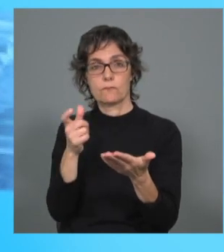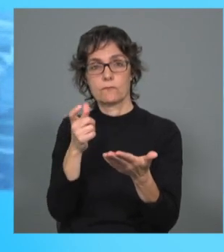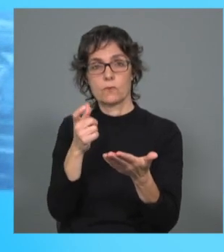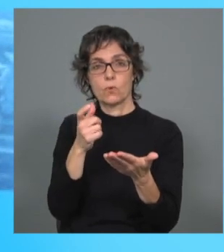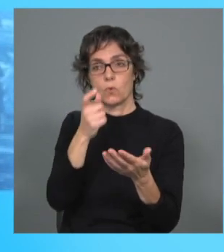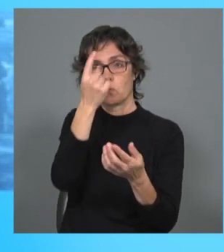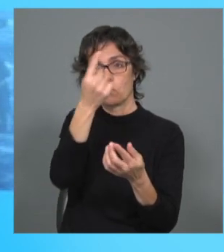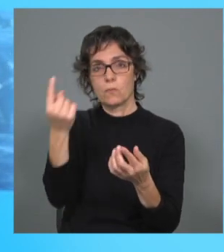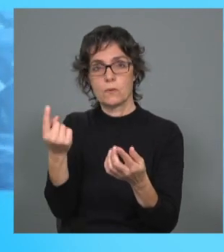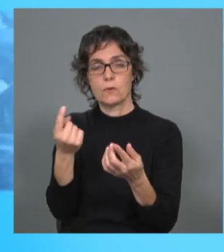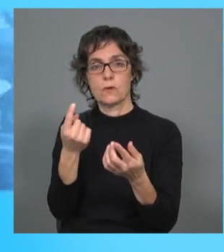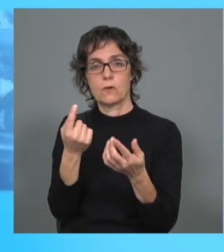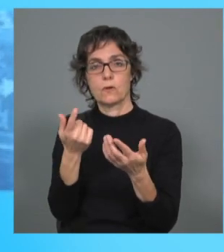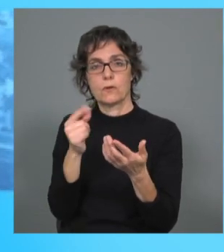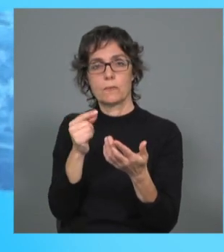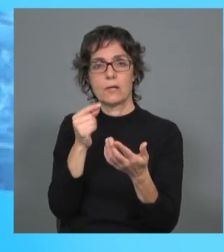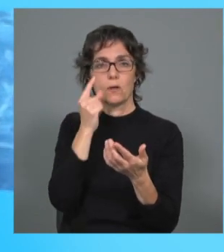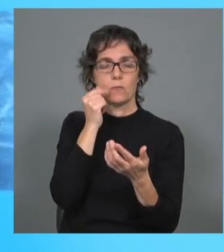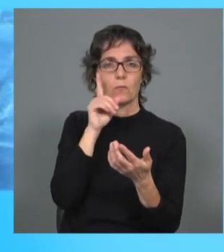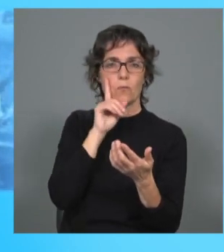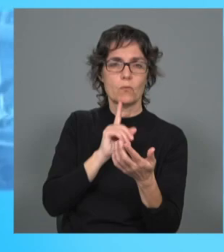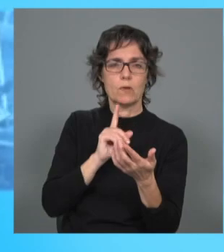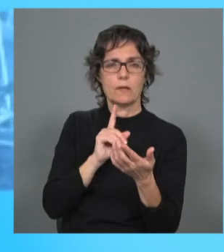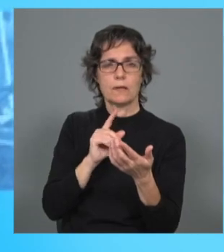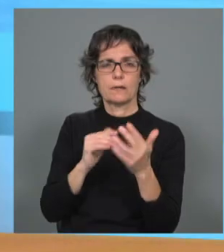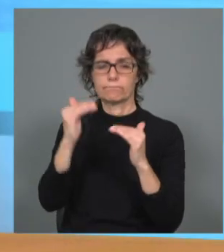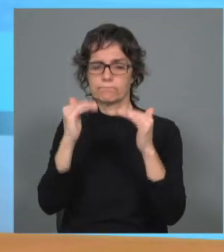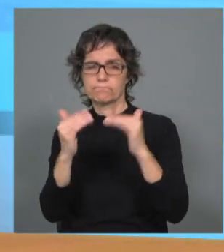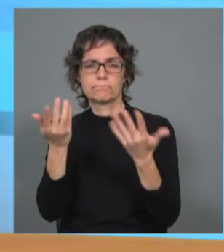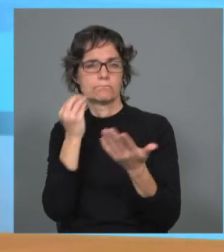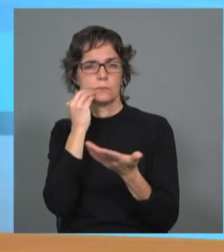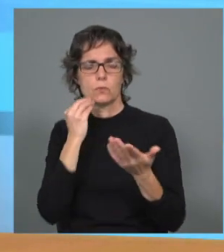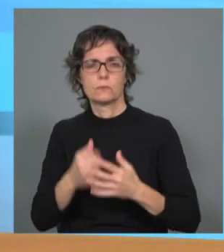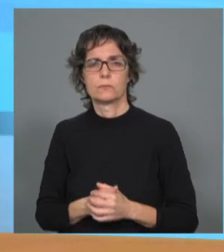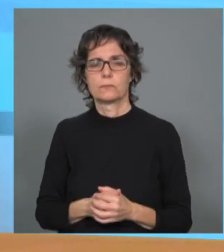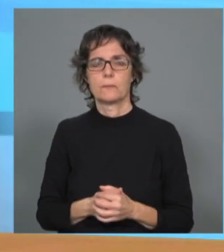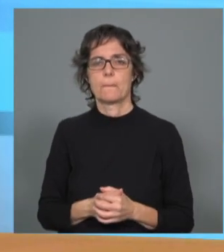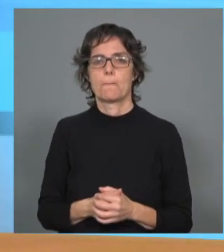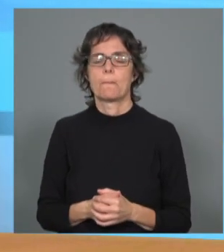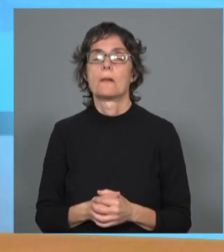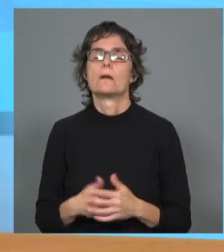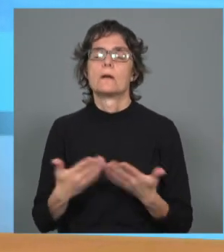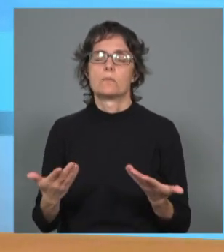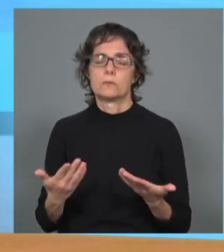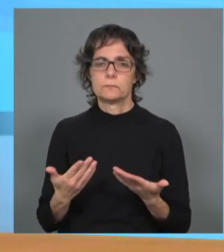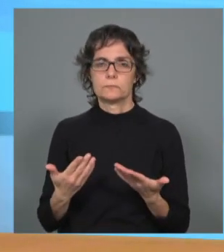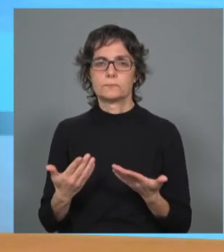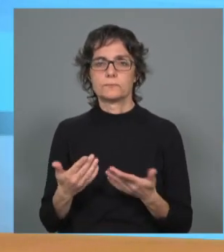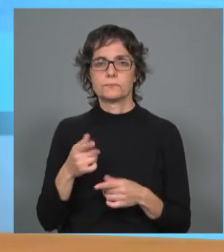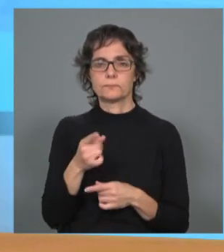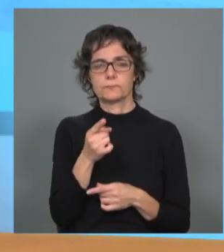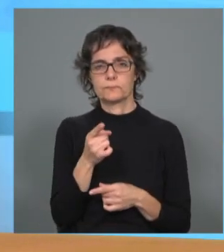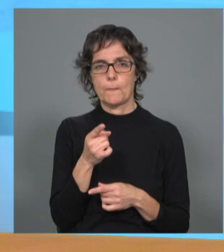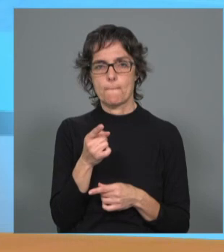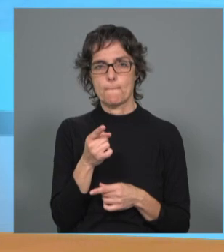de serviço, de responsabilidade, de direção? Essa é uma questão interessante. Claro que está em marcha, volto a dizer, mais a nível